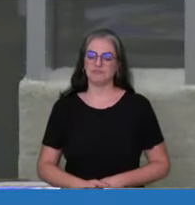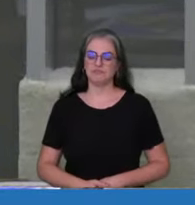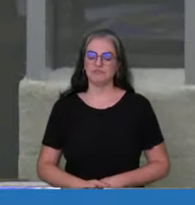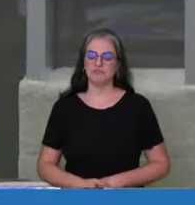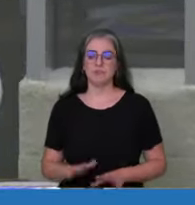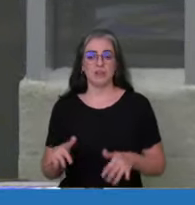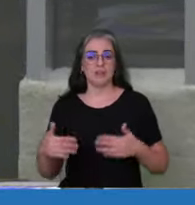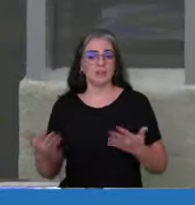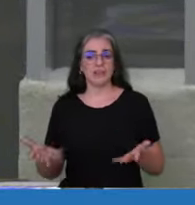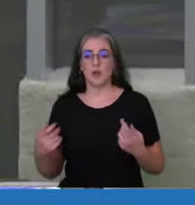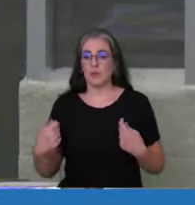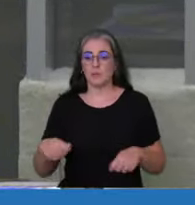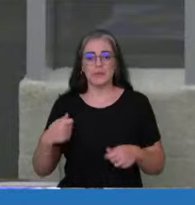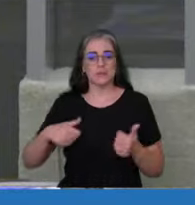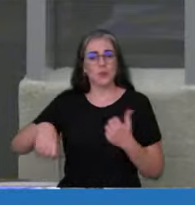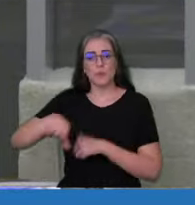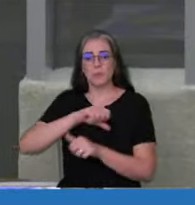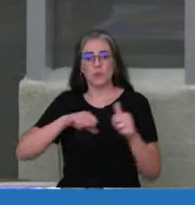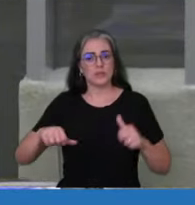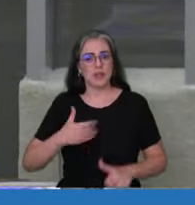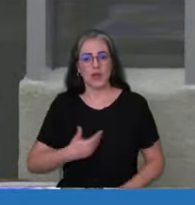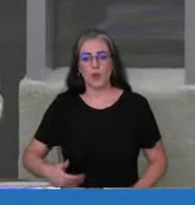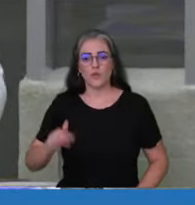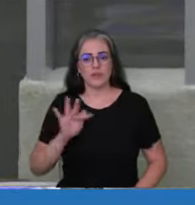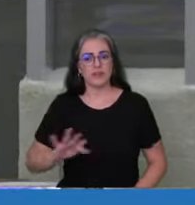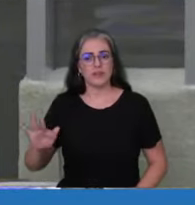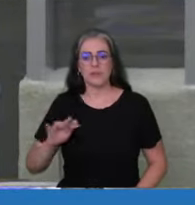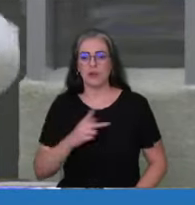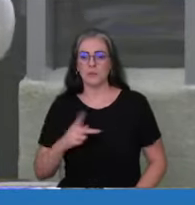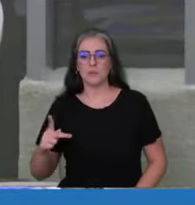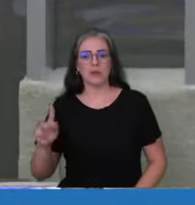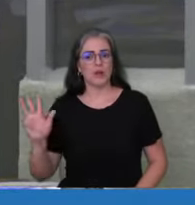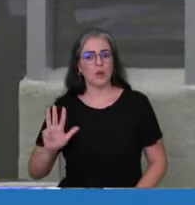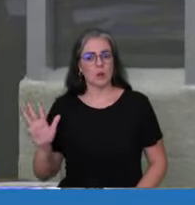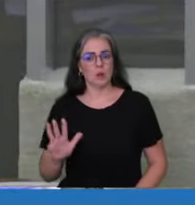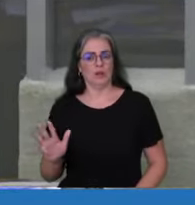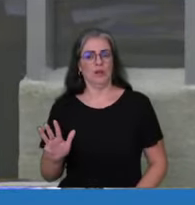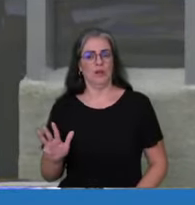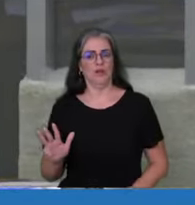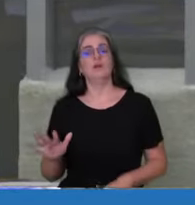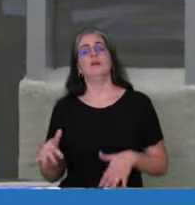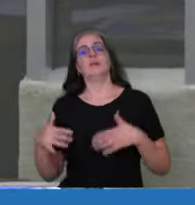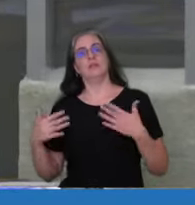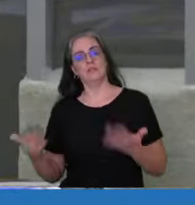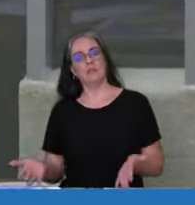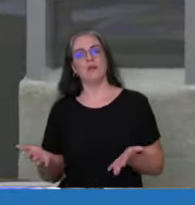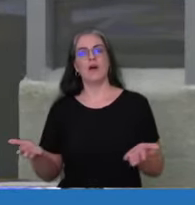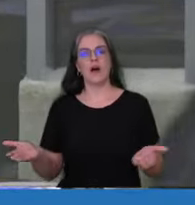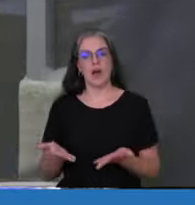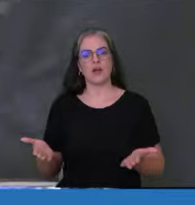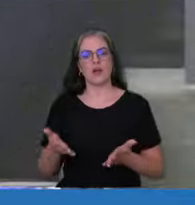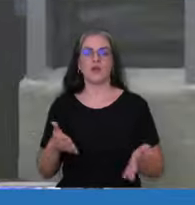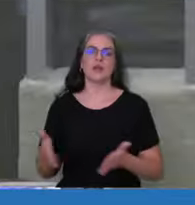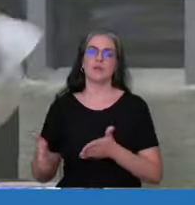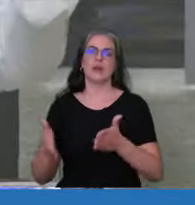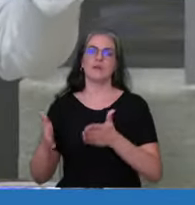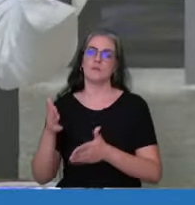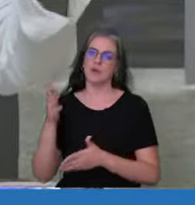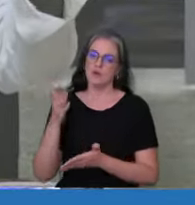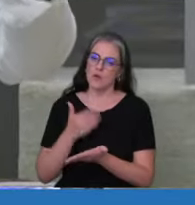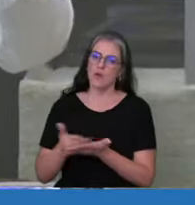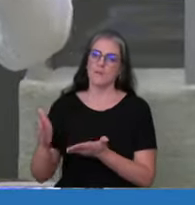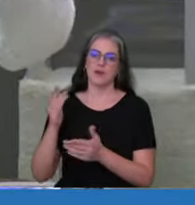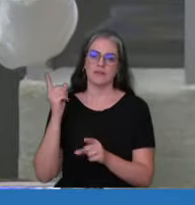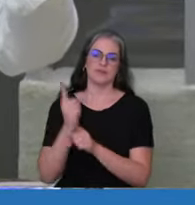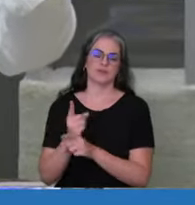governo para o presidente Lula, para que nós tivéssemos esse caso no caminho do esclarecimento. Todo mundo